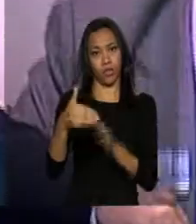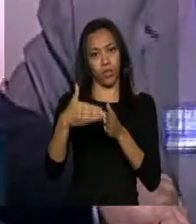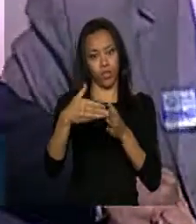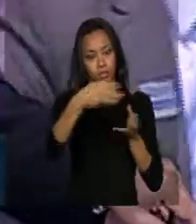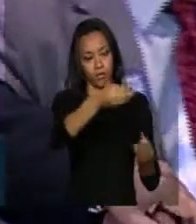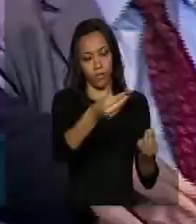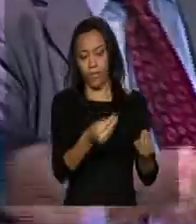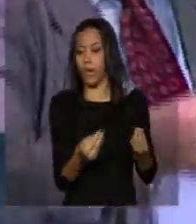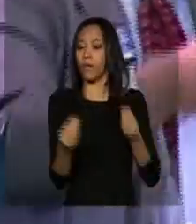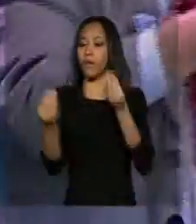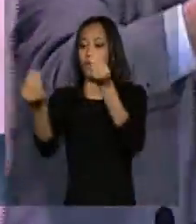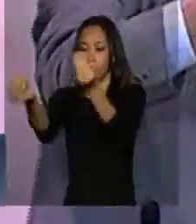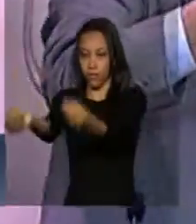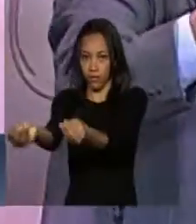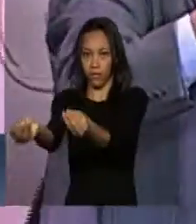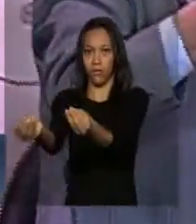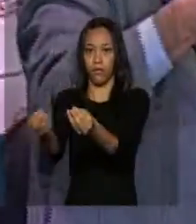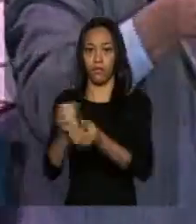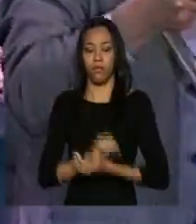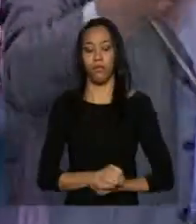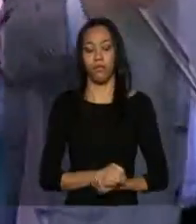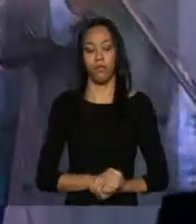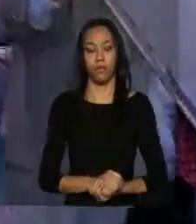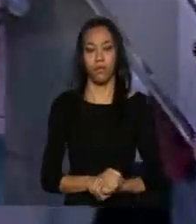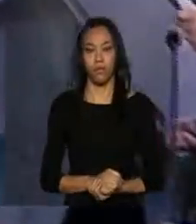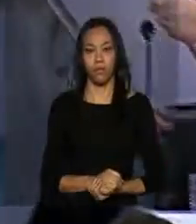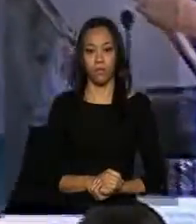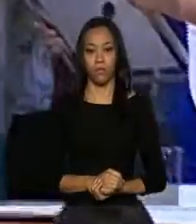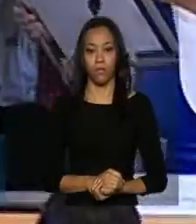favor. Né?